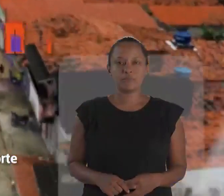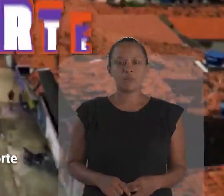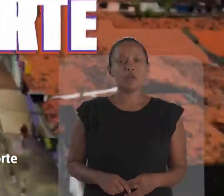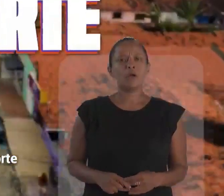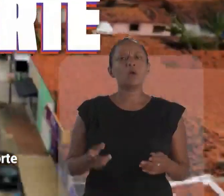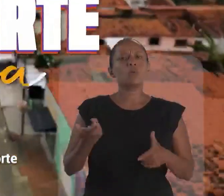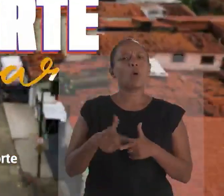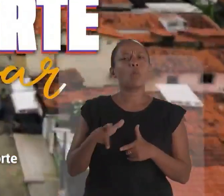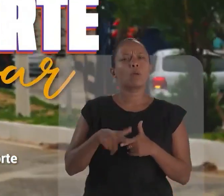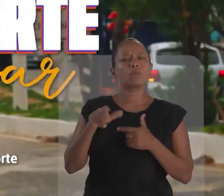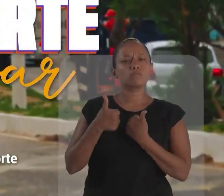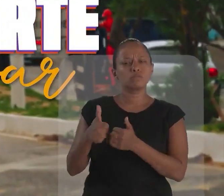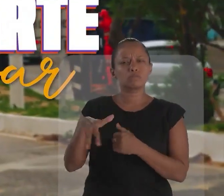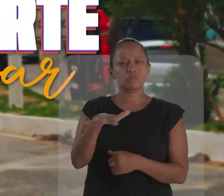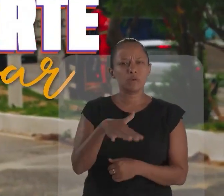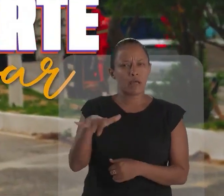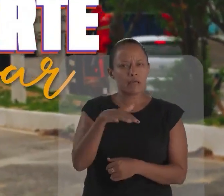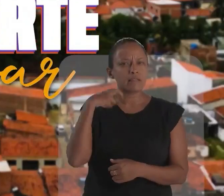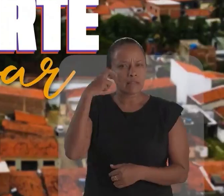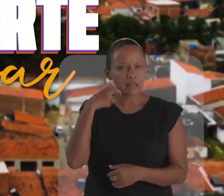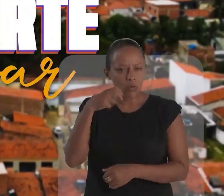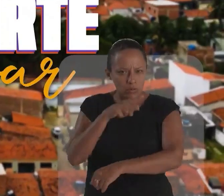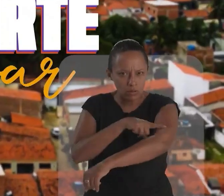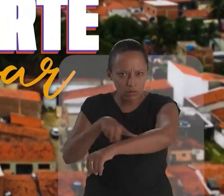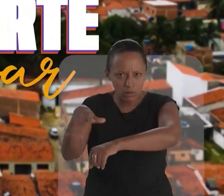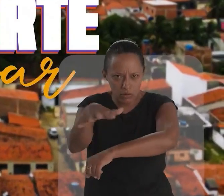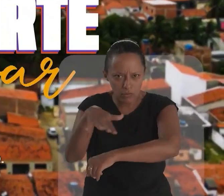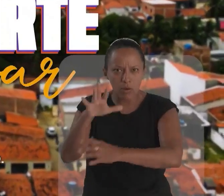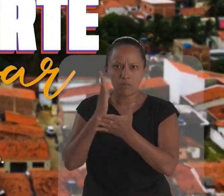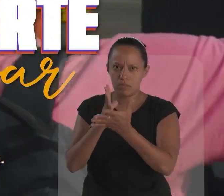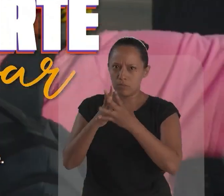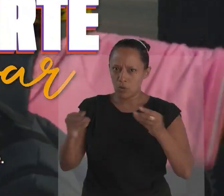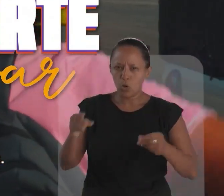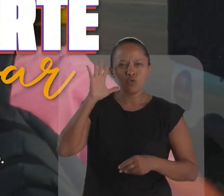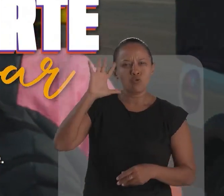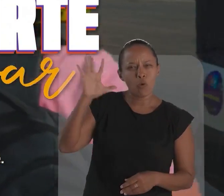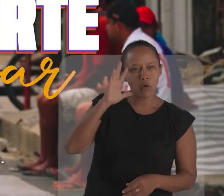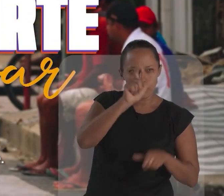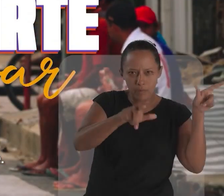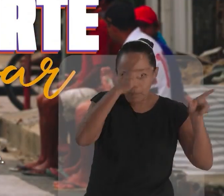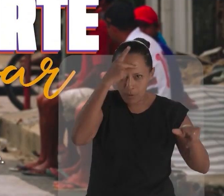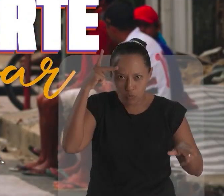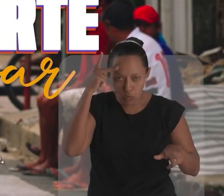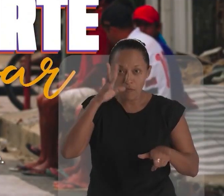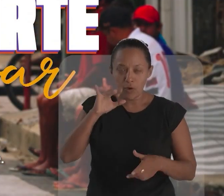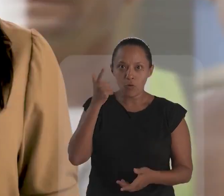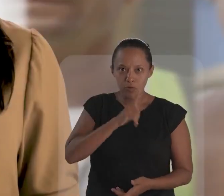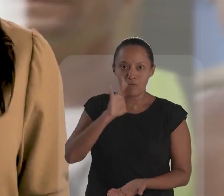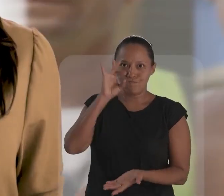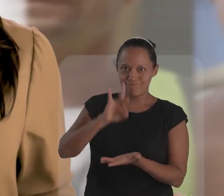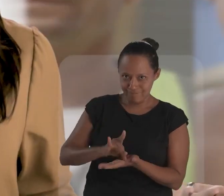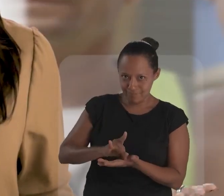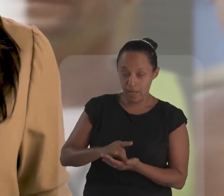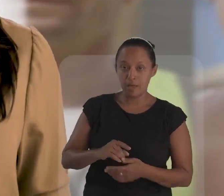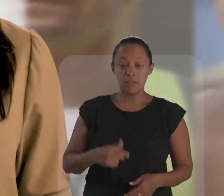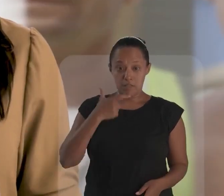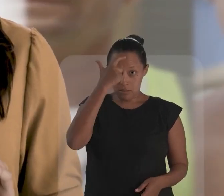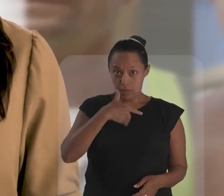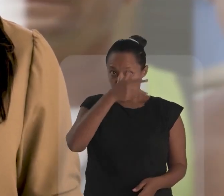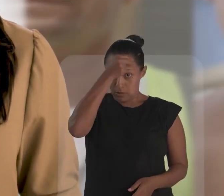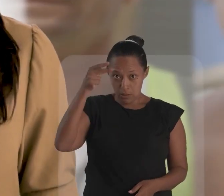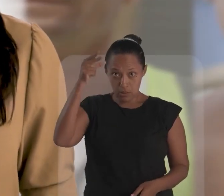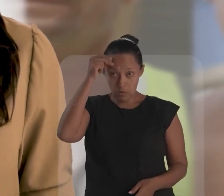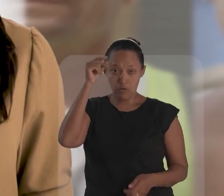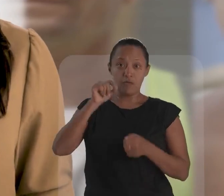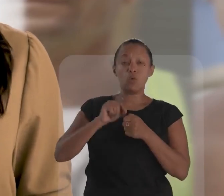O problema do trânsito da Zona Norte vai acabar. Um sonho dos moradores que agora vai se tornar realidade. Na Prefeitura, nós